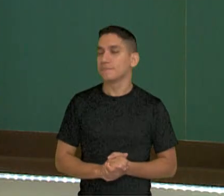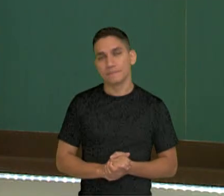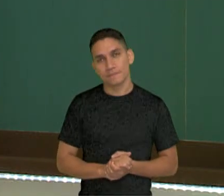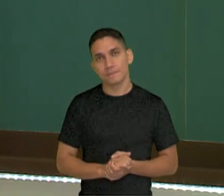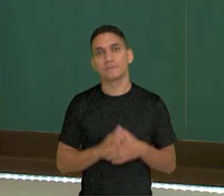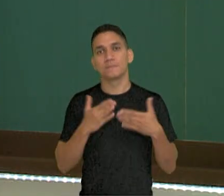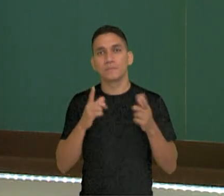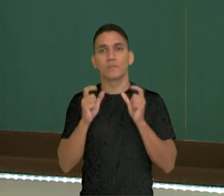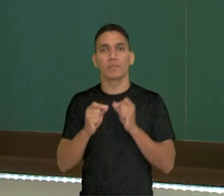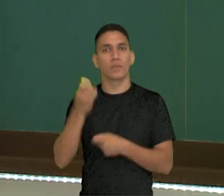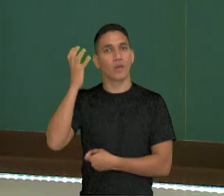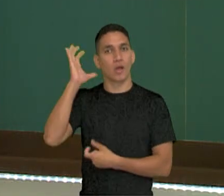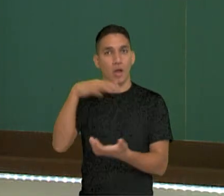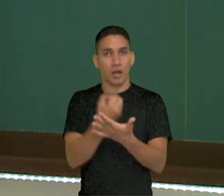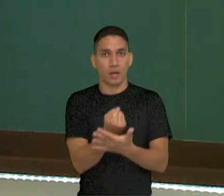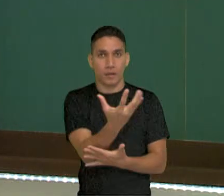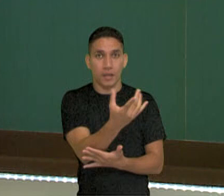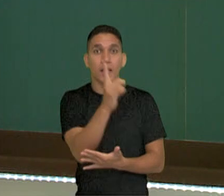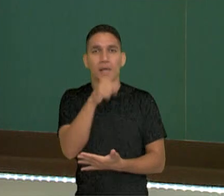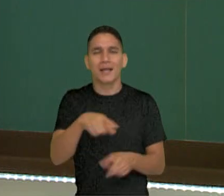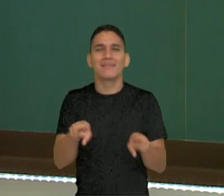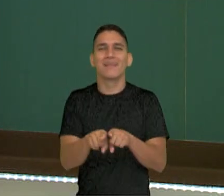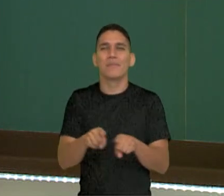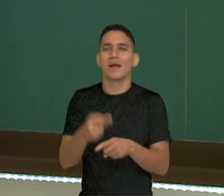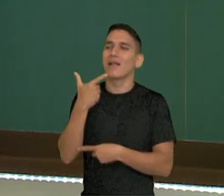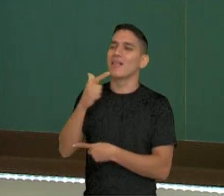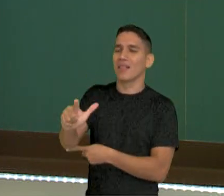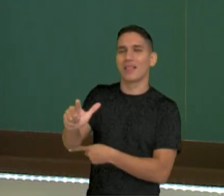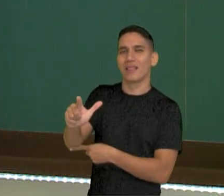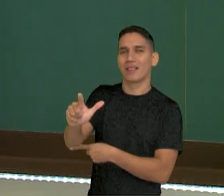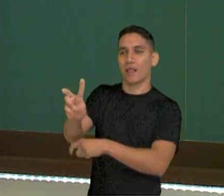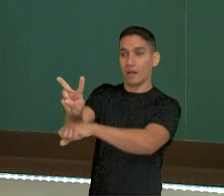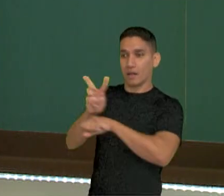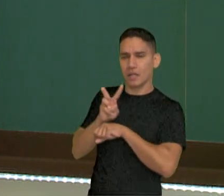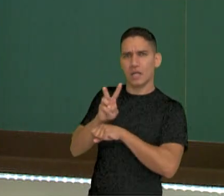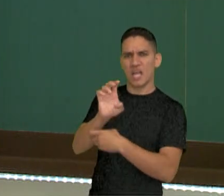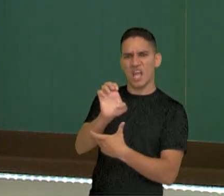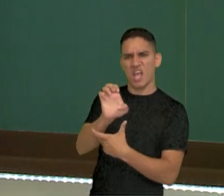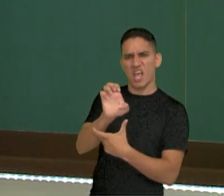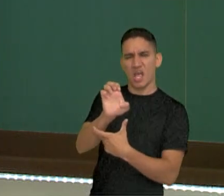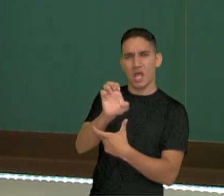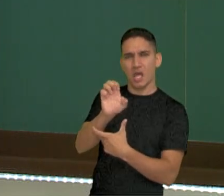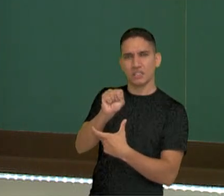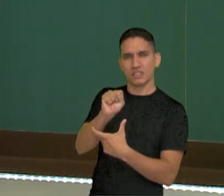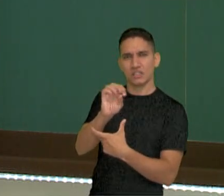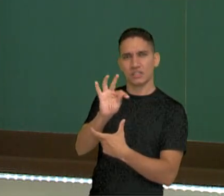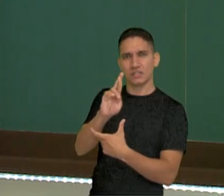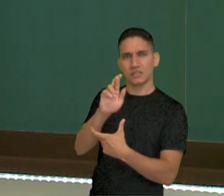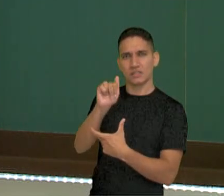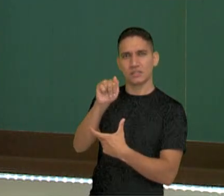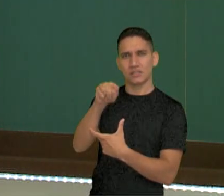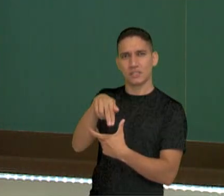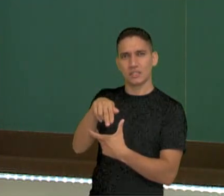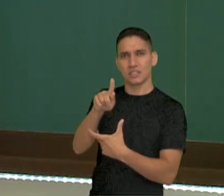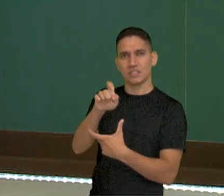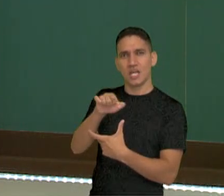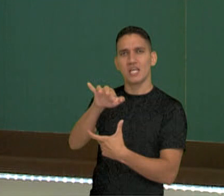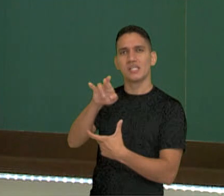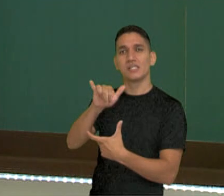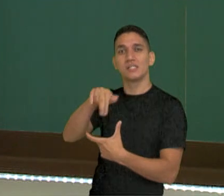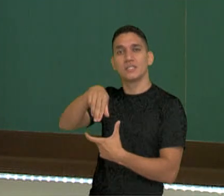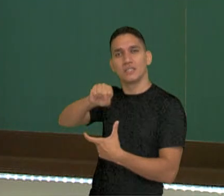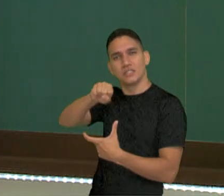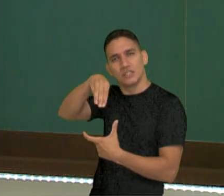Então, o podcast e o estrangeirismo, tá? O que é o estrangeirismo? Então, vocês viram que